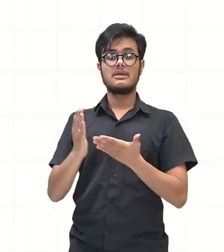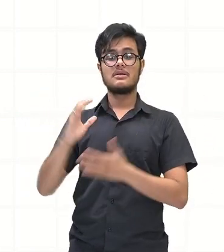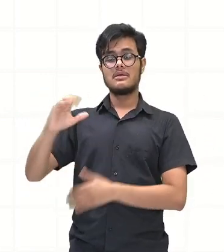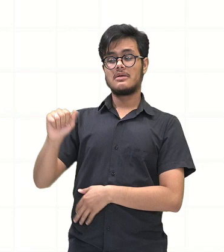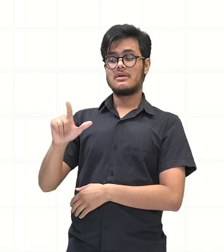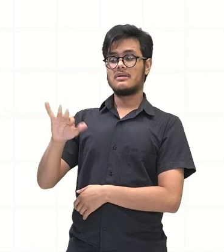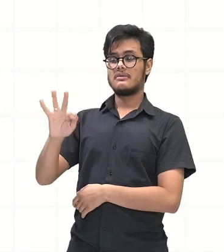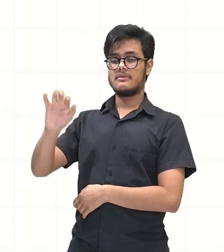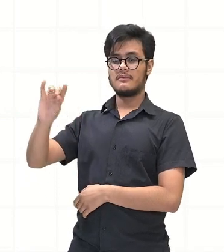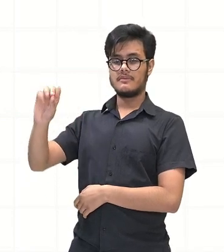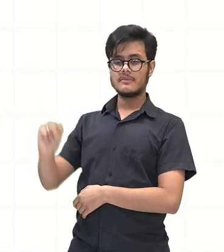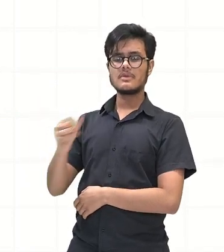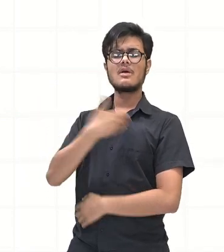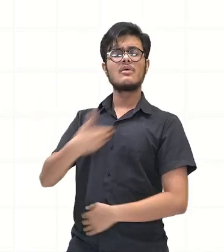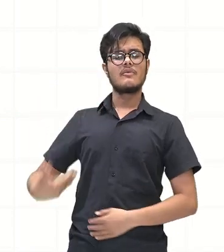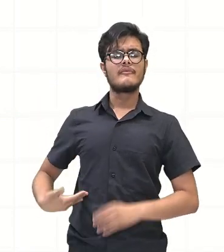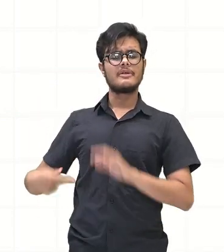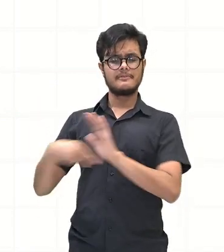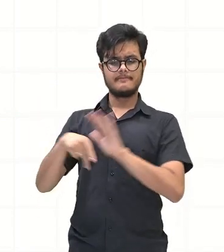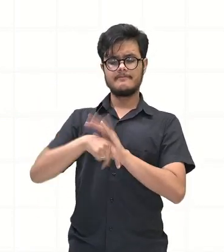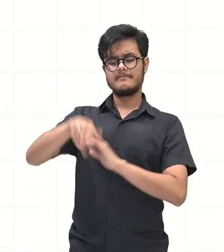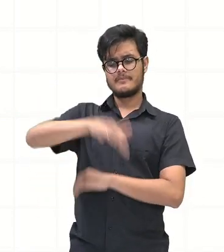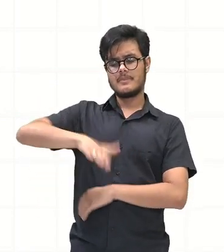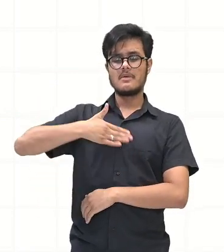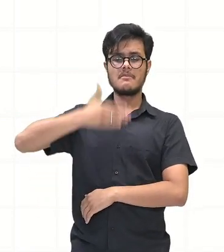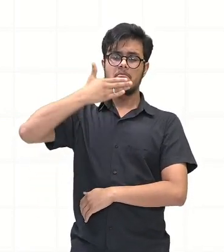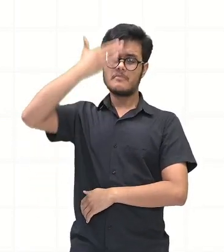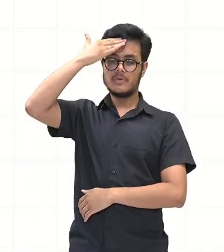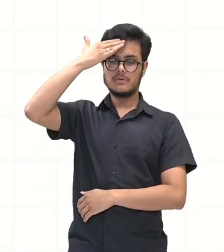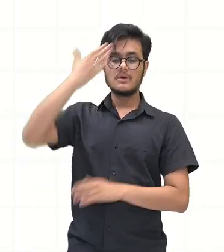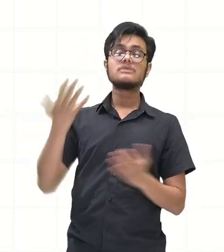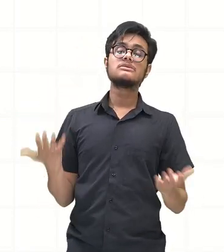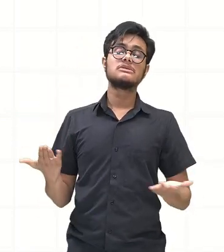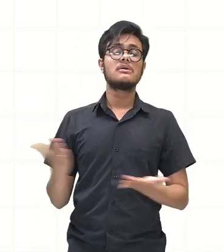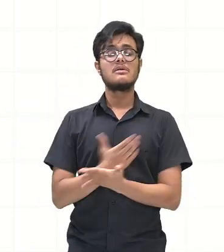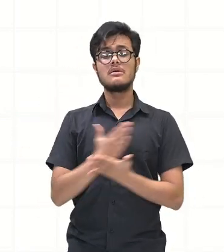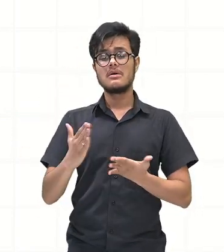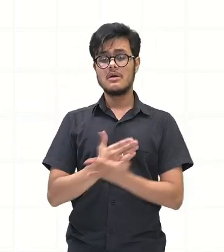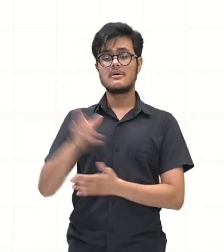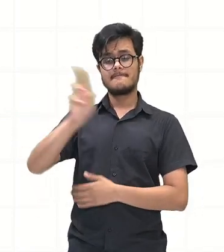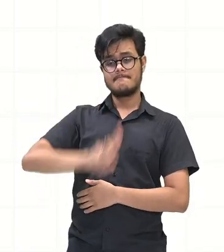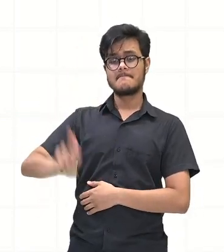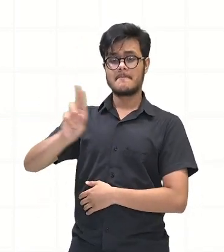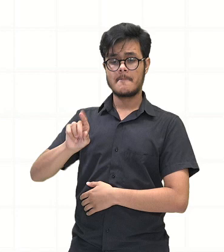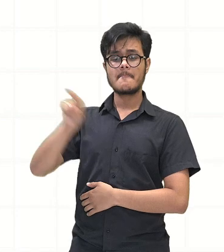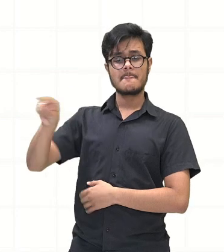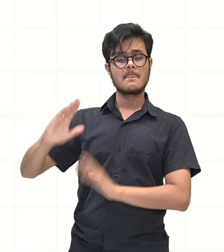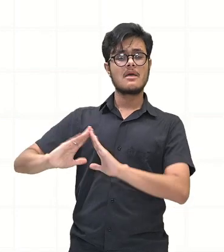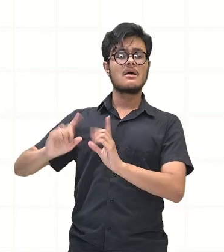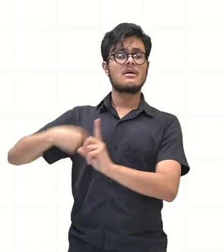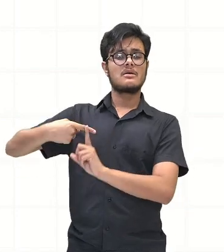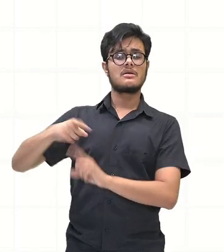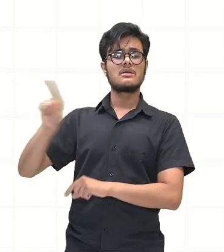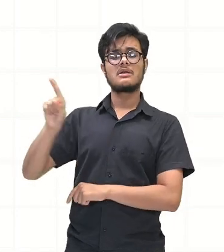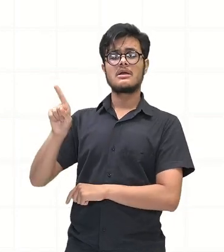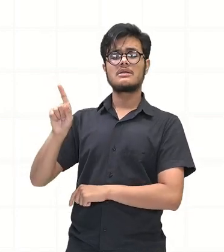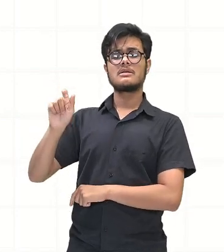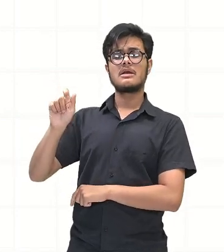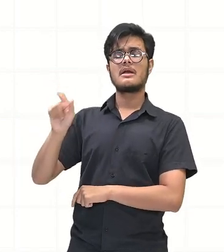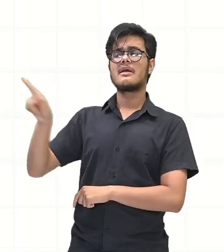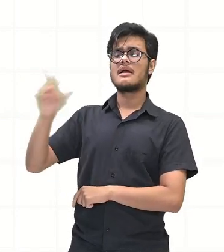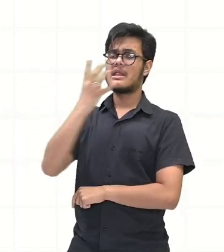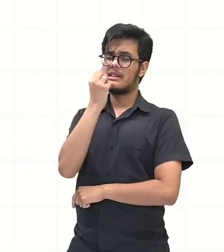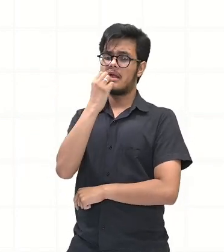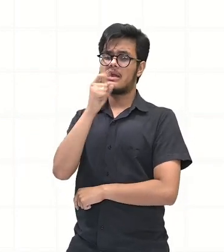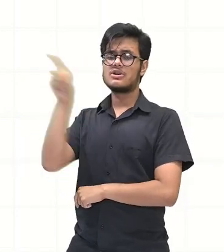sistema ali de governo adotado pelos muçulmanos. Então, durante o califado ortodoxo, que é essa cor aqui, tipo um laranjinha, né? Essa